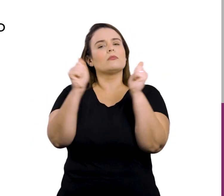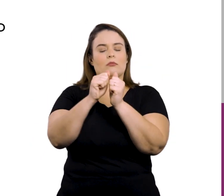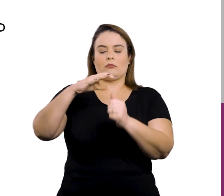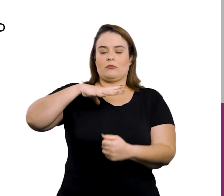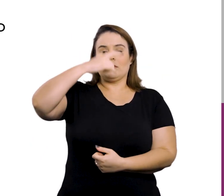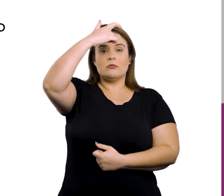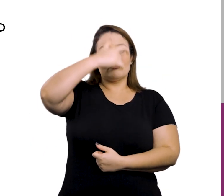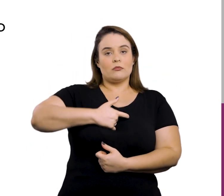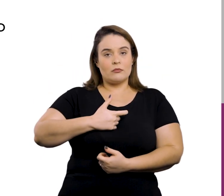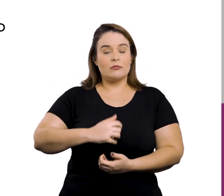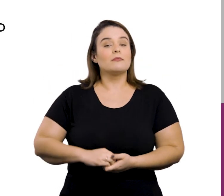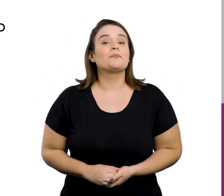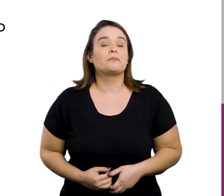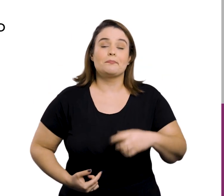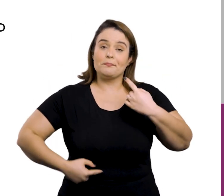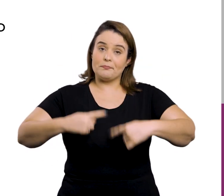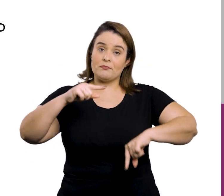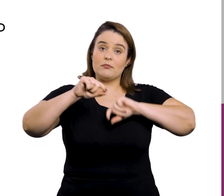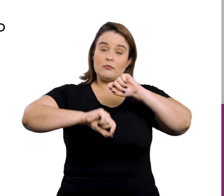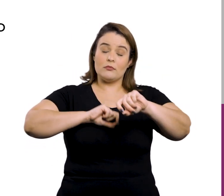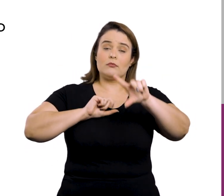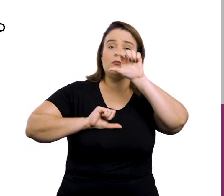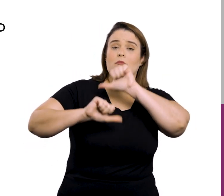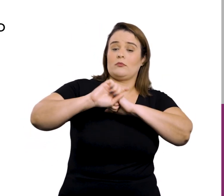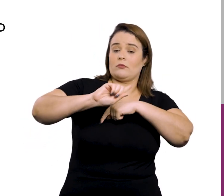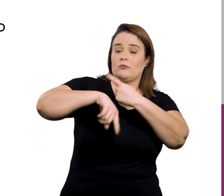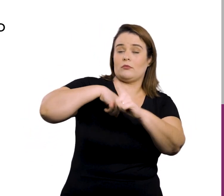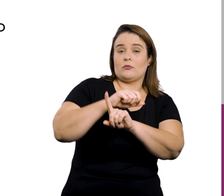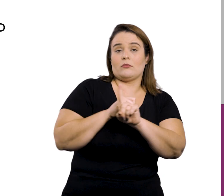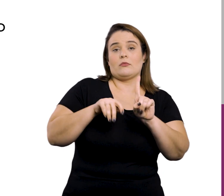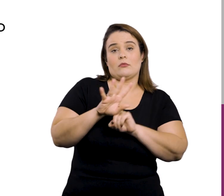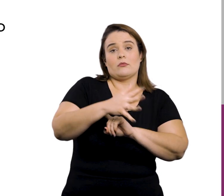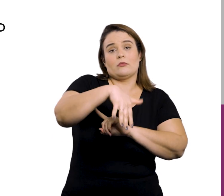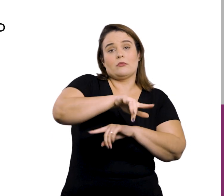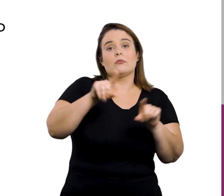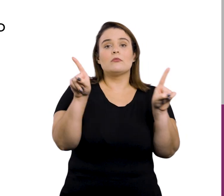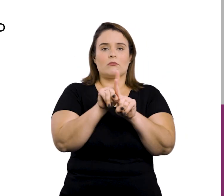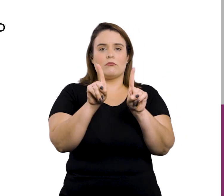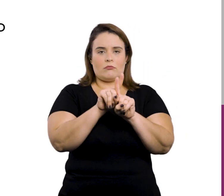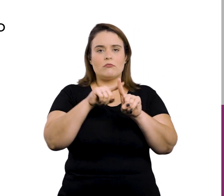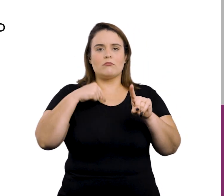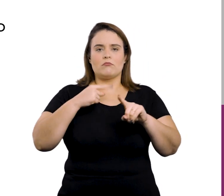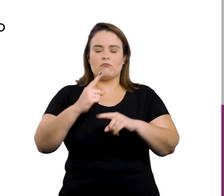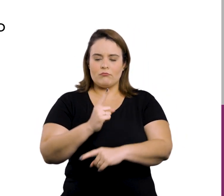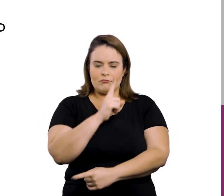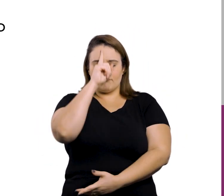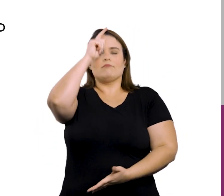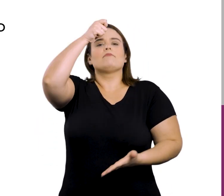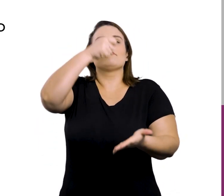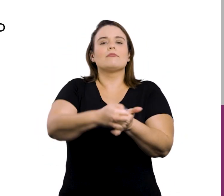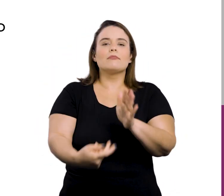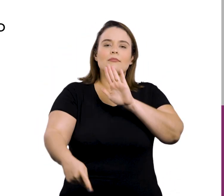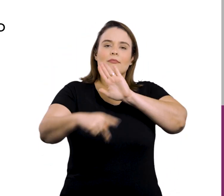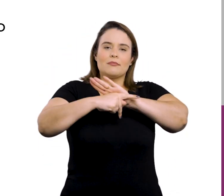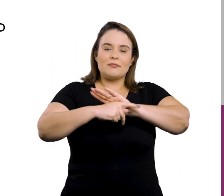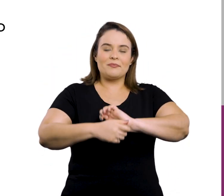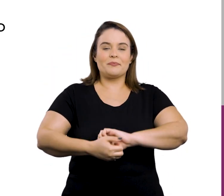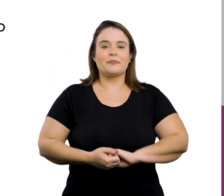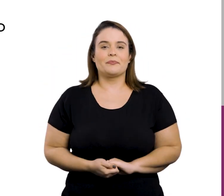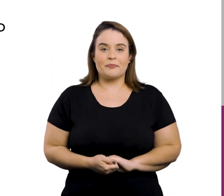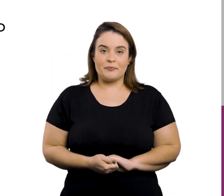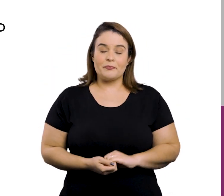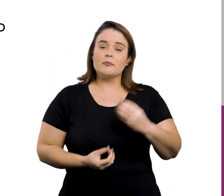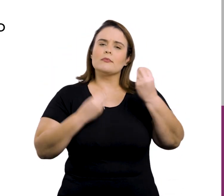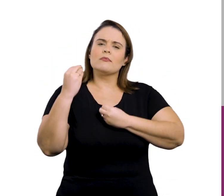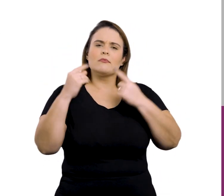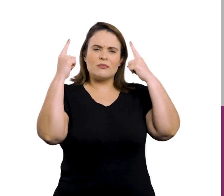cidadania. Uma cidadania que tem, por meio da política, o objetivo da transformação social e da emancipação de cada